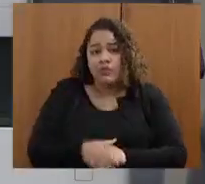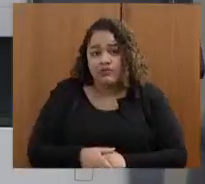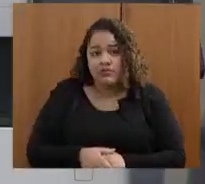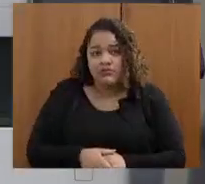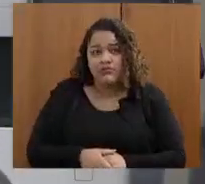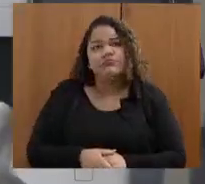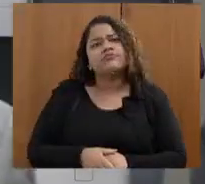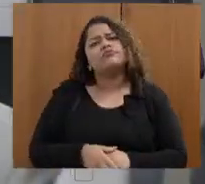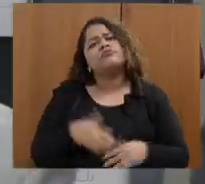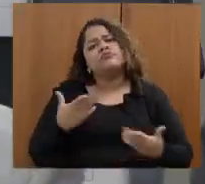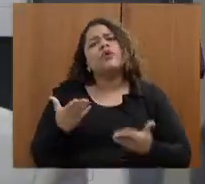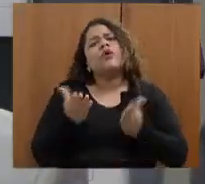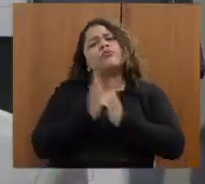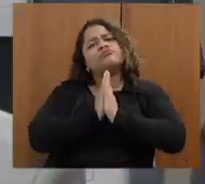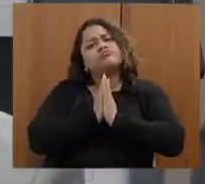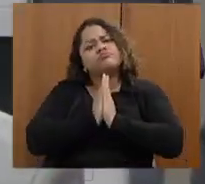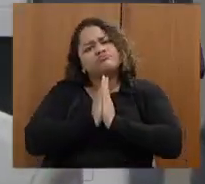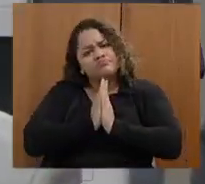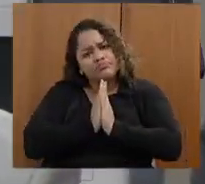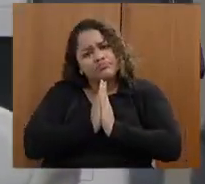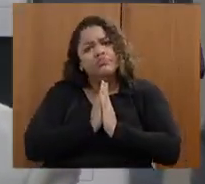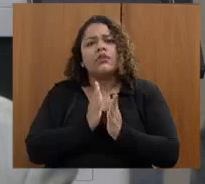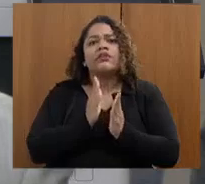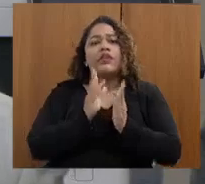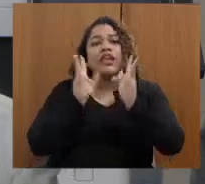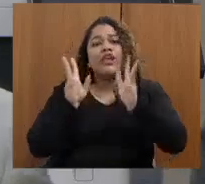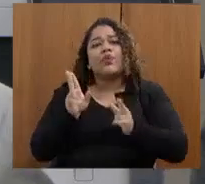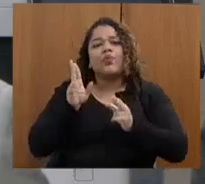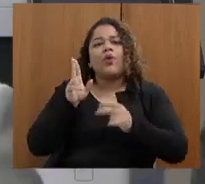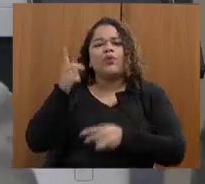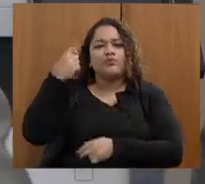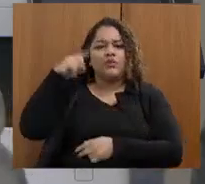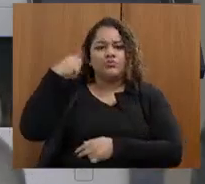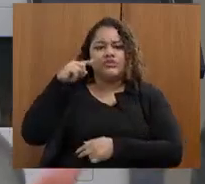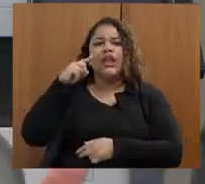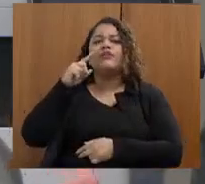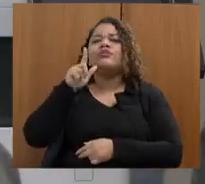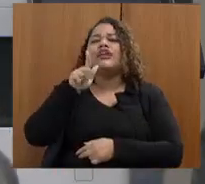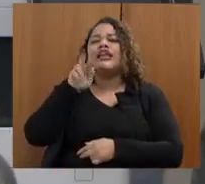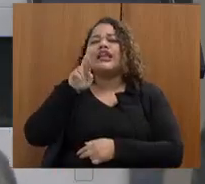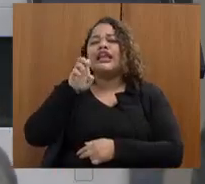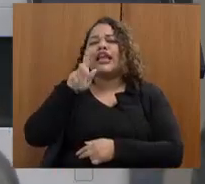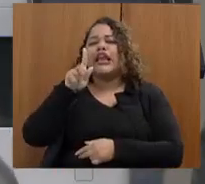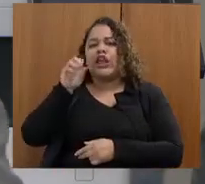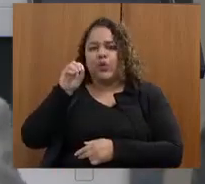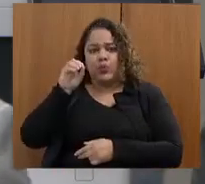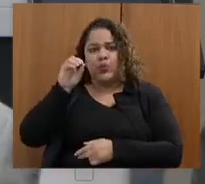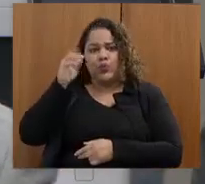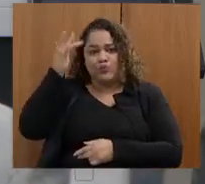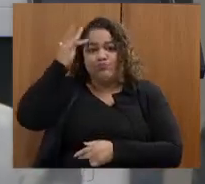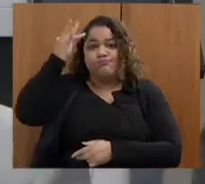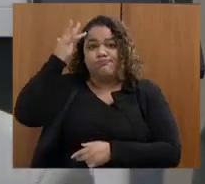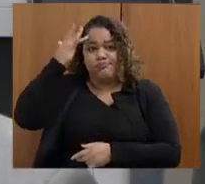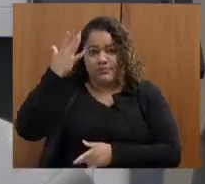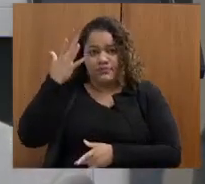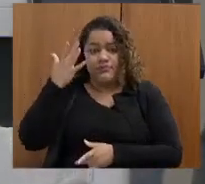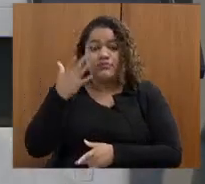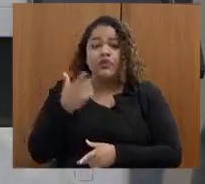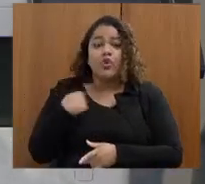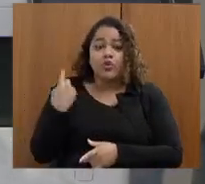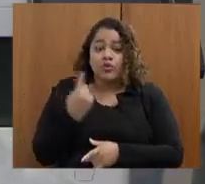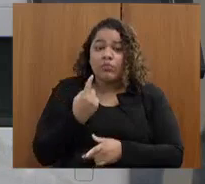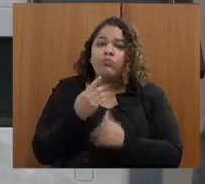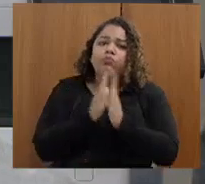muito sabe aqui do deputado grego que tenhamos condições de termos profissionais de engenharia para poder